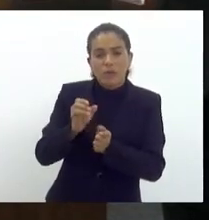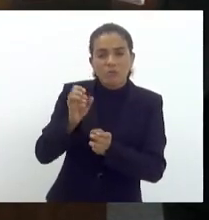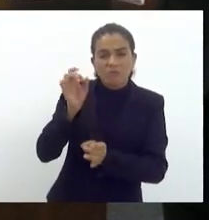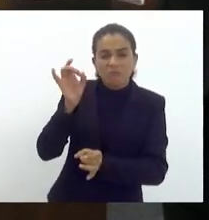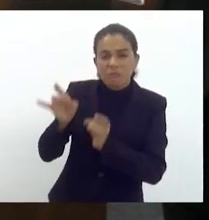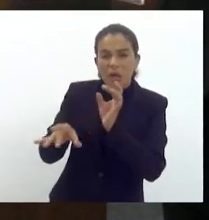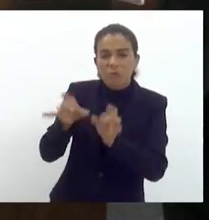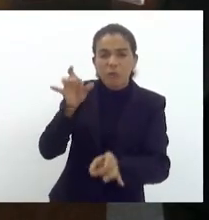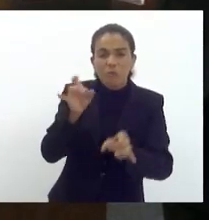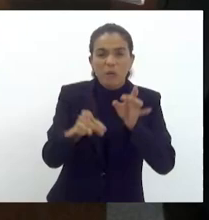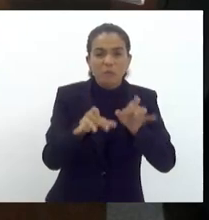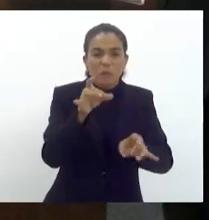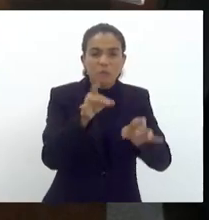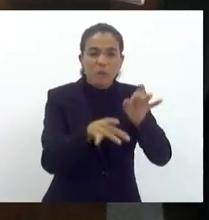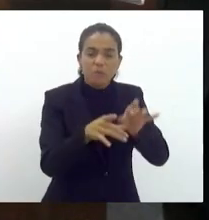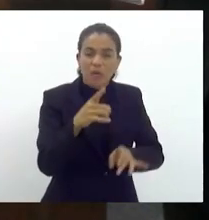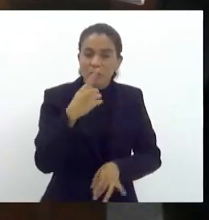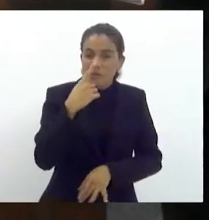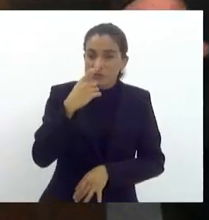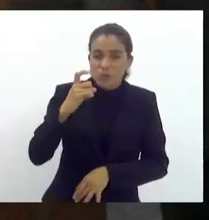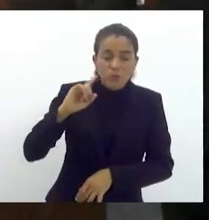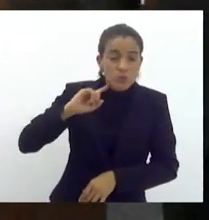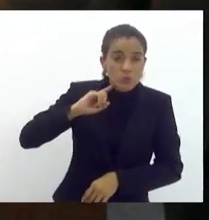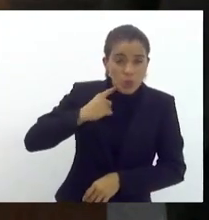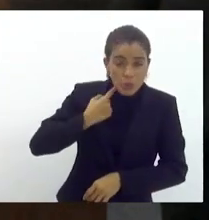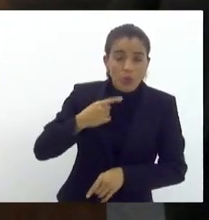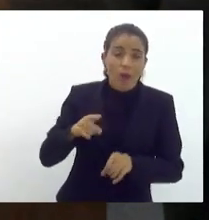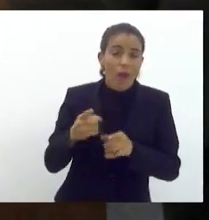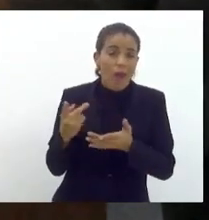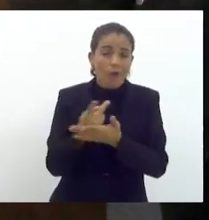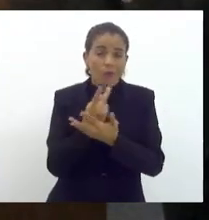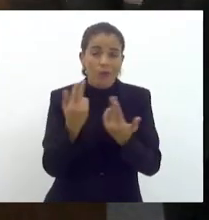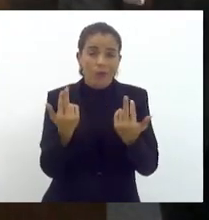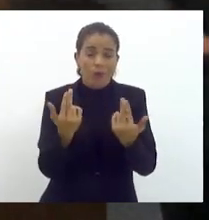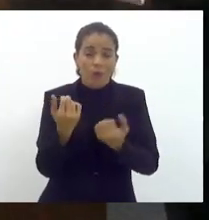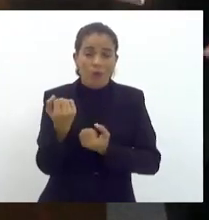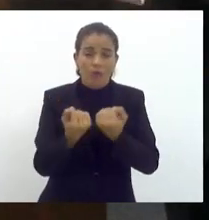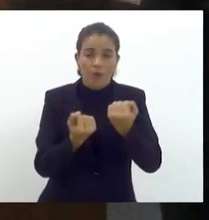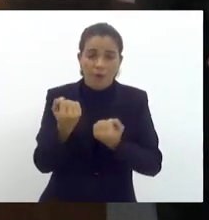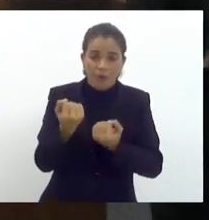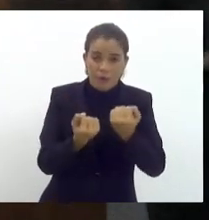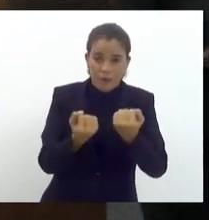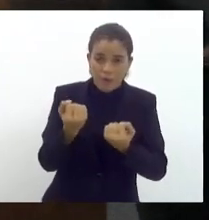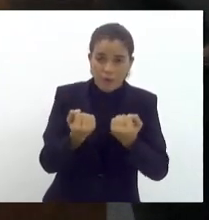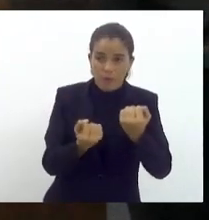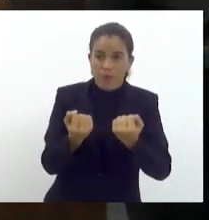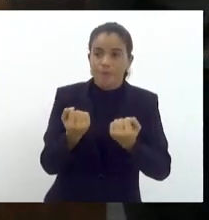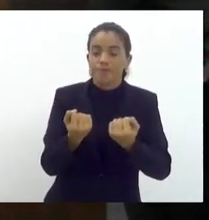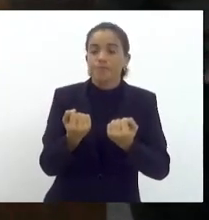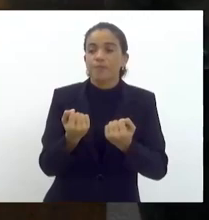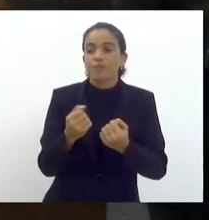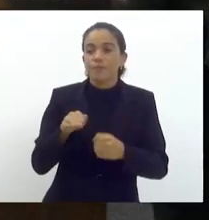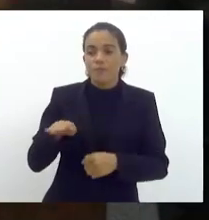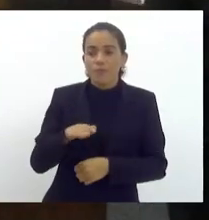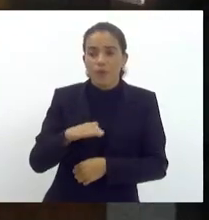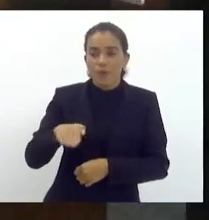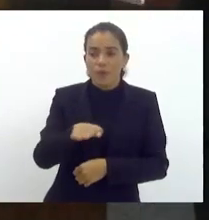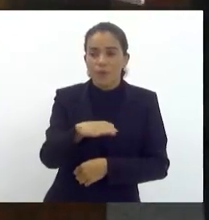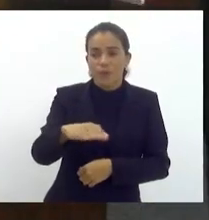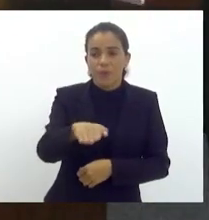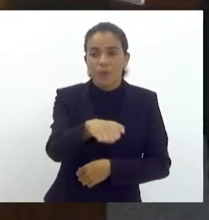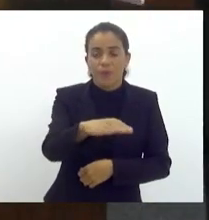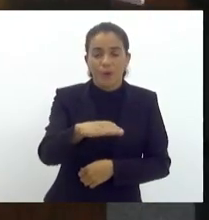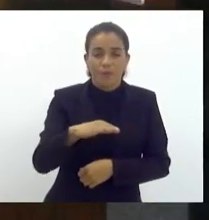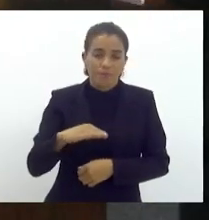poluem os mares acontece também com os veículos e com as atividades que é na nas vias de